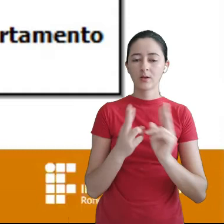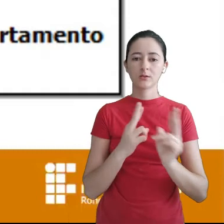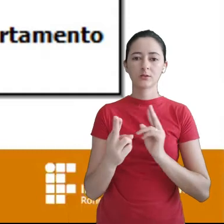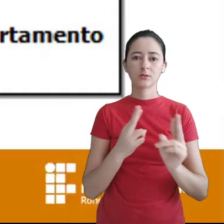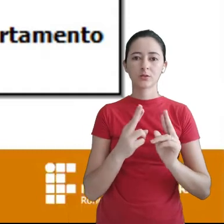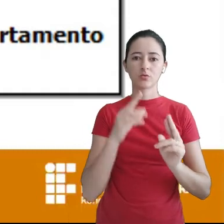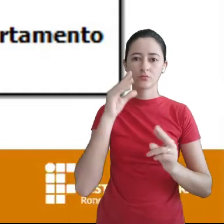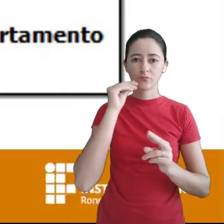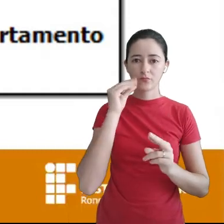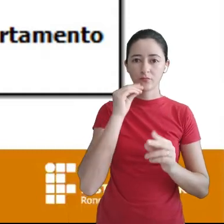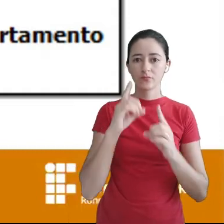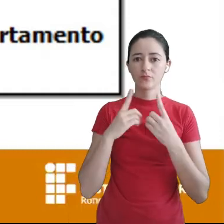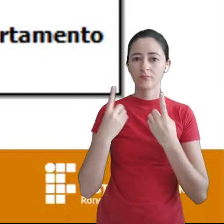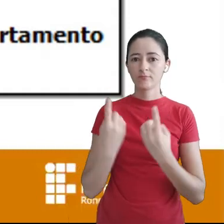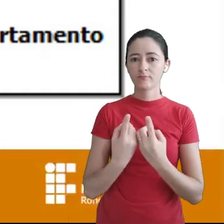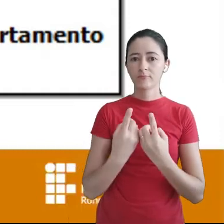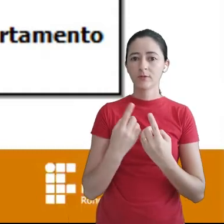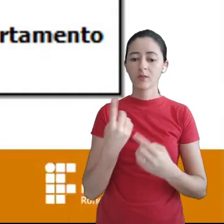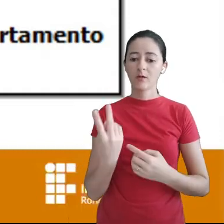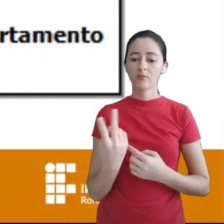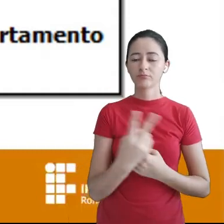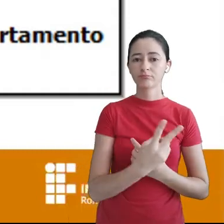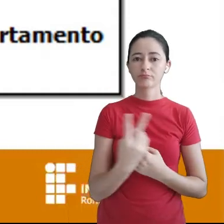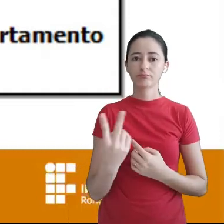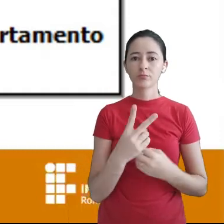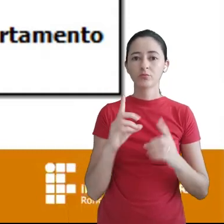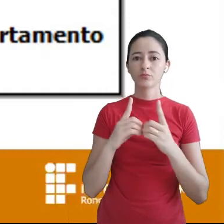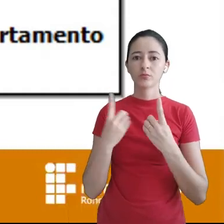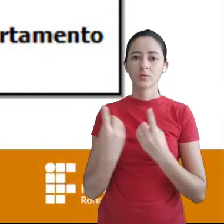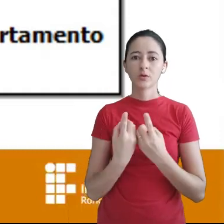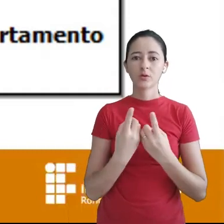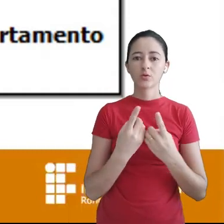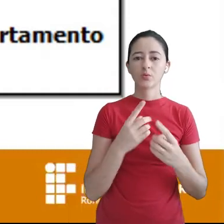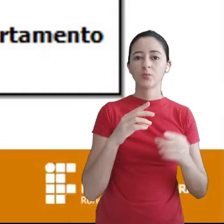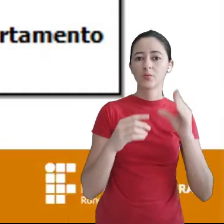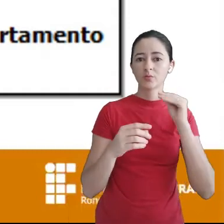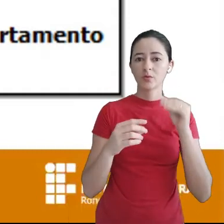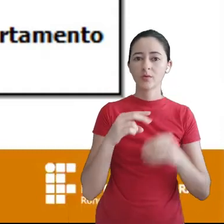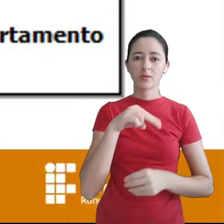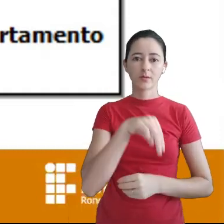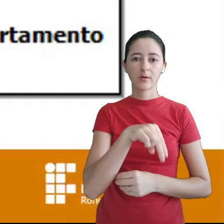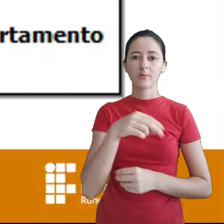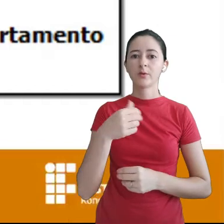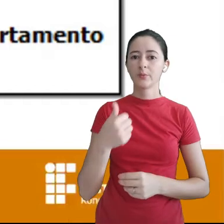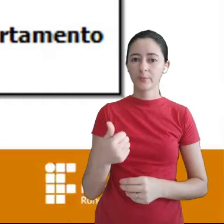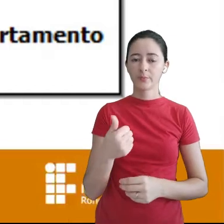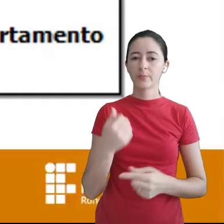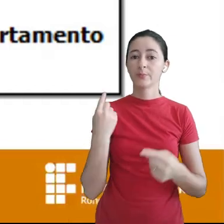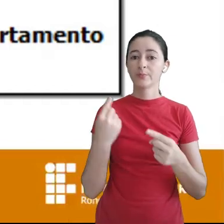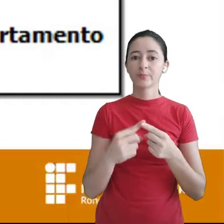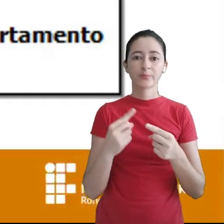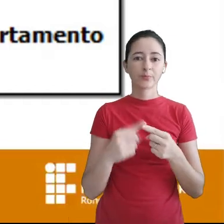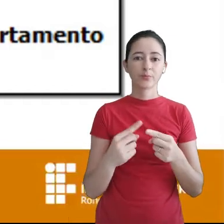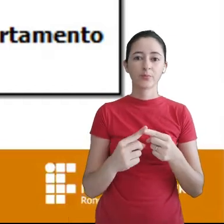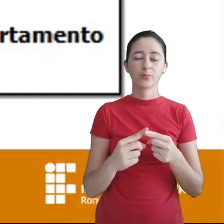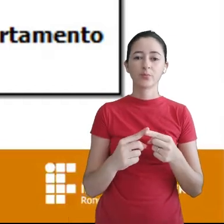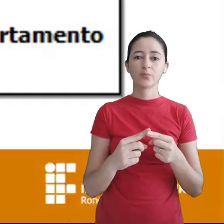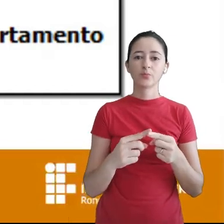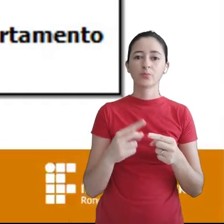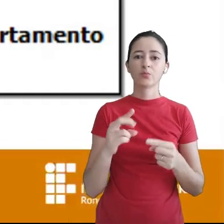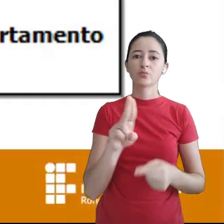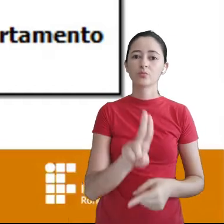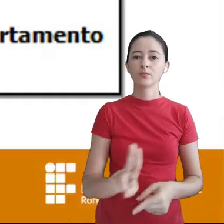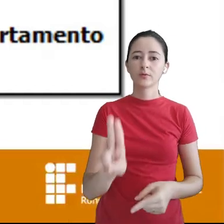é o relacionamento entre funcionário e departamento? O relacionamento de funcionário e departamento é N para 1. Entendeu?